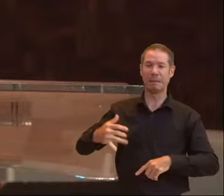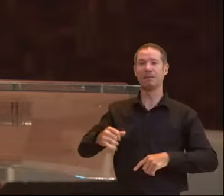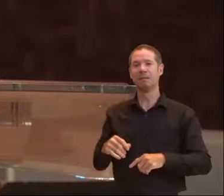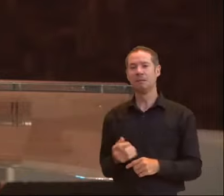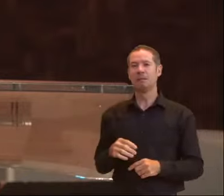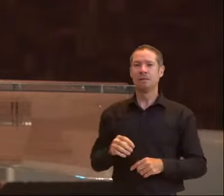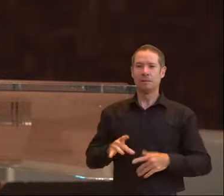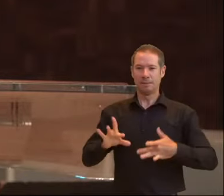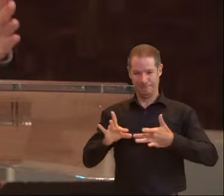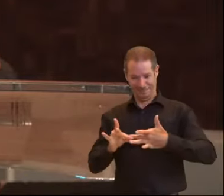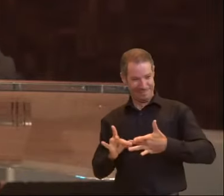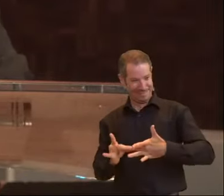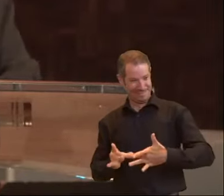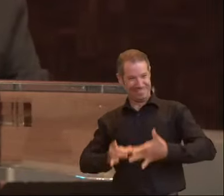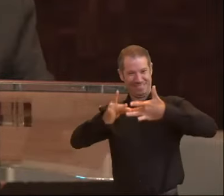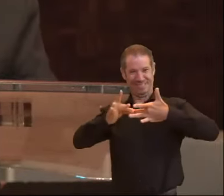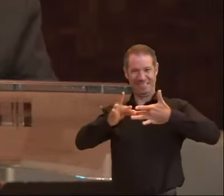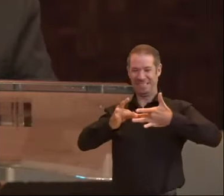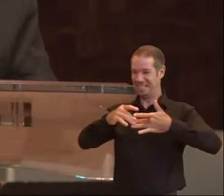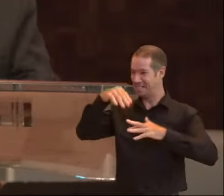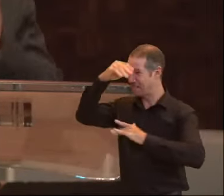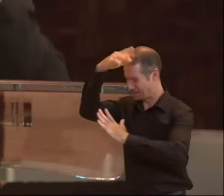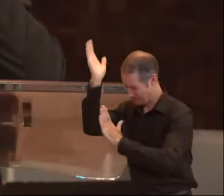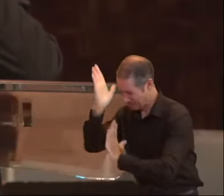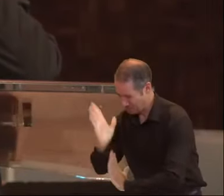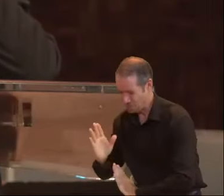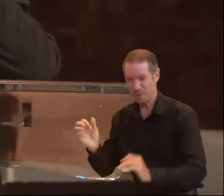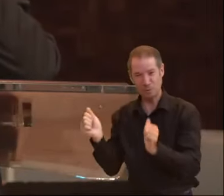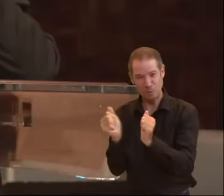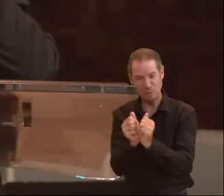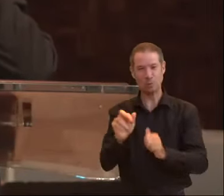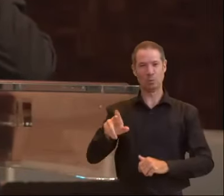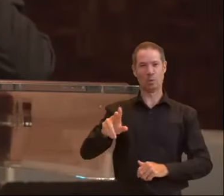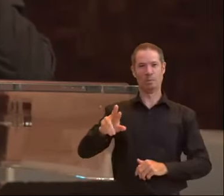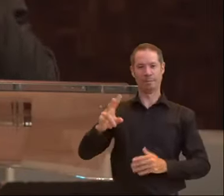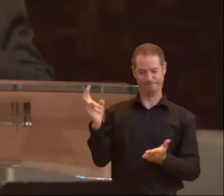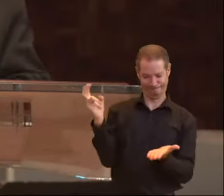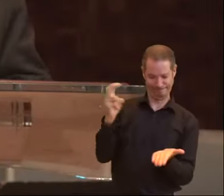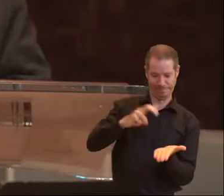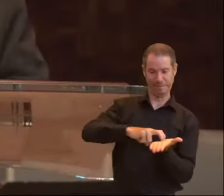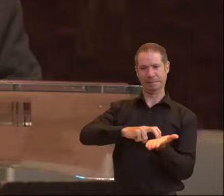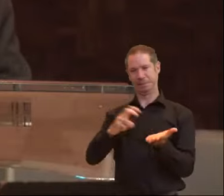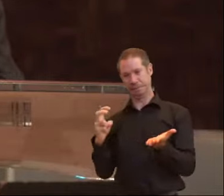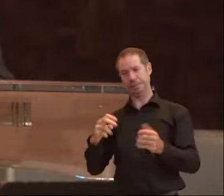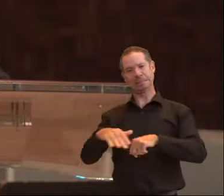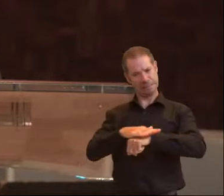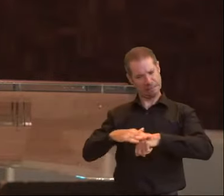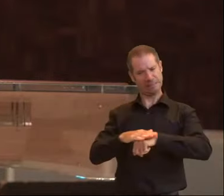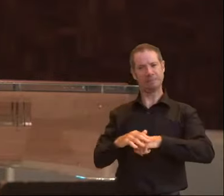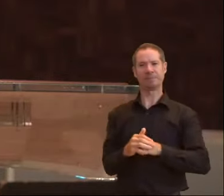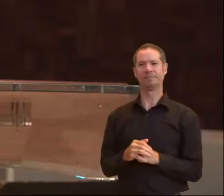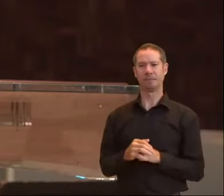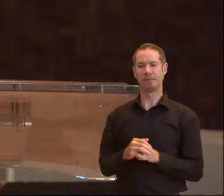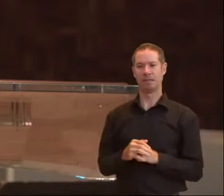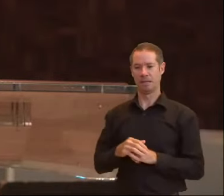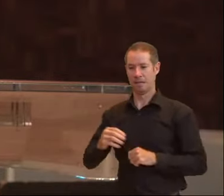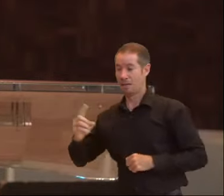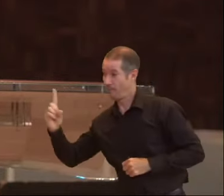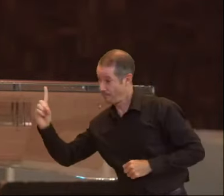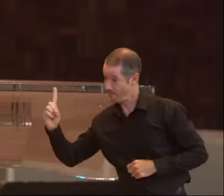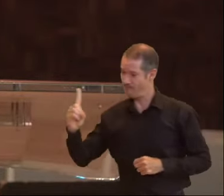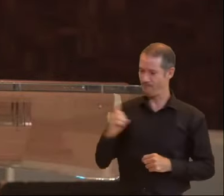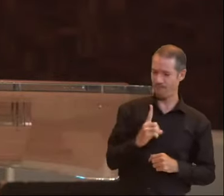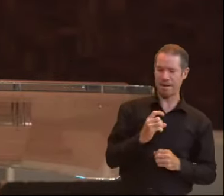tive o privilégio hoje, irmãos, a honra de estar com os irmãos, falando nesta manhã, e sempre que aqui eu apareço para